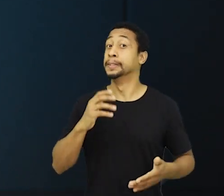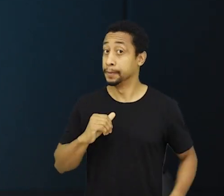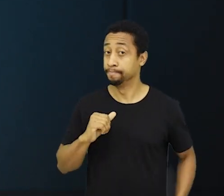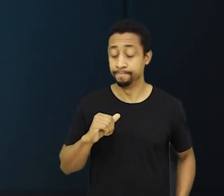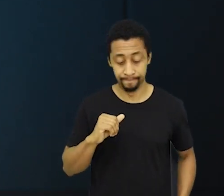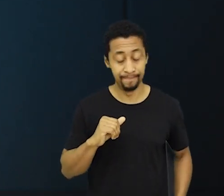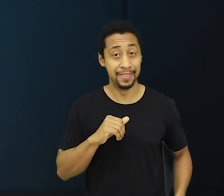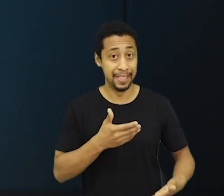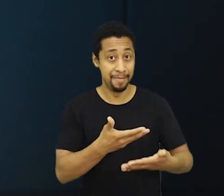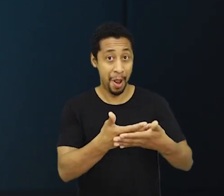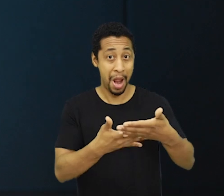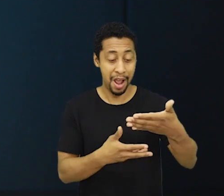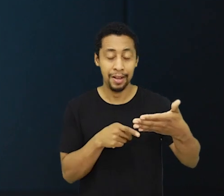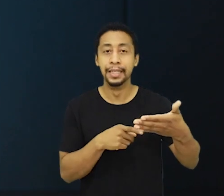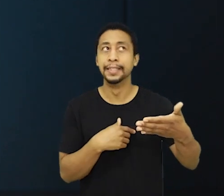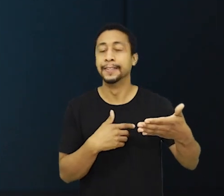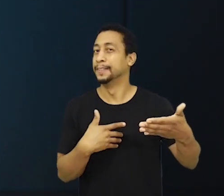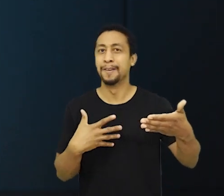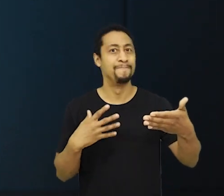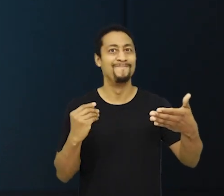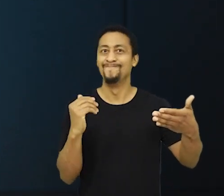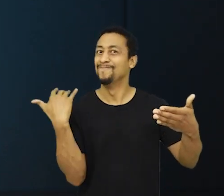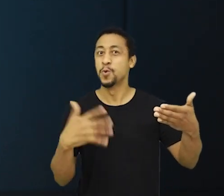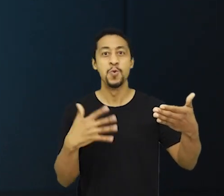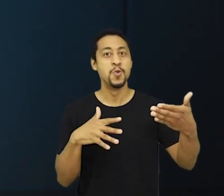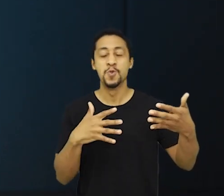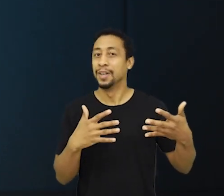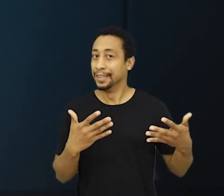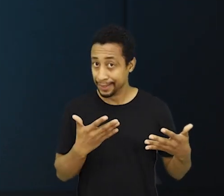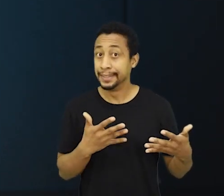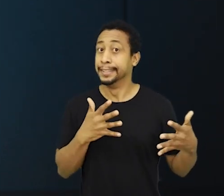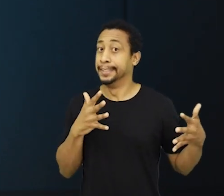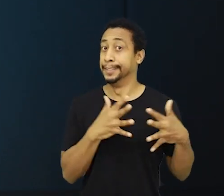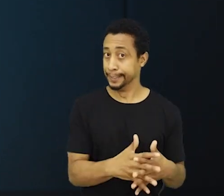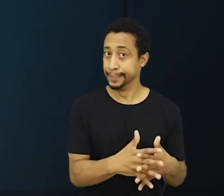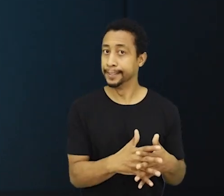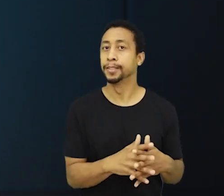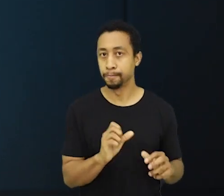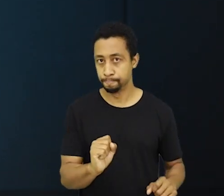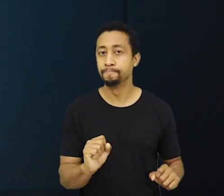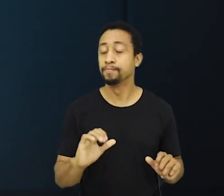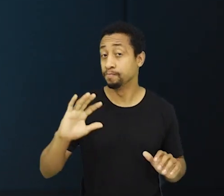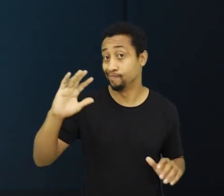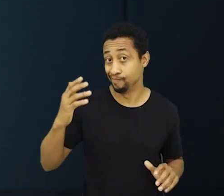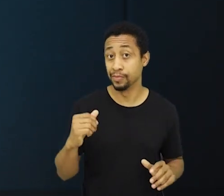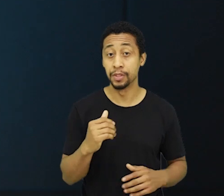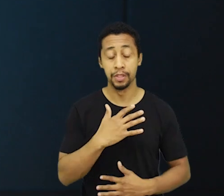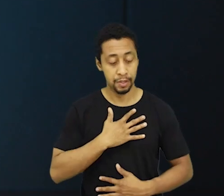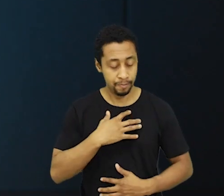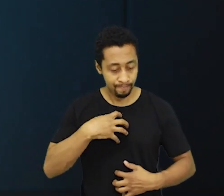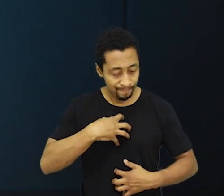o ponto nevrálgico da questão, né? E realmente foi uma questão que eu tive